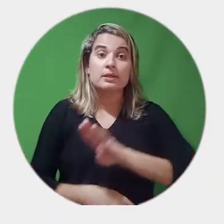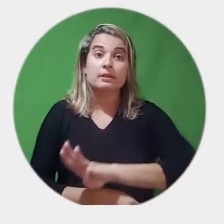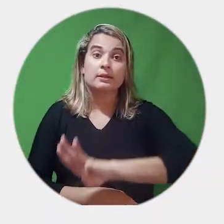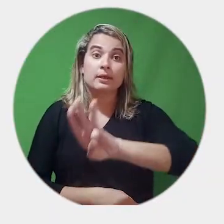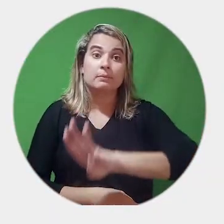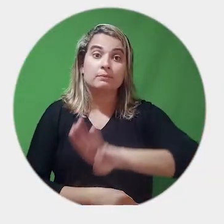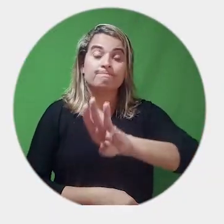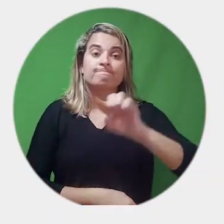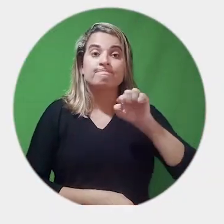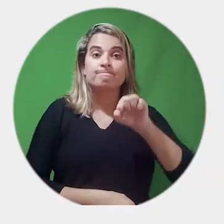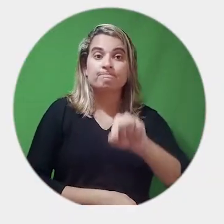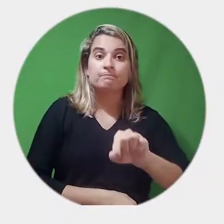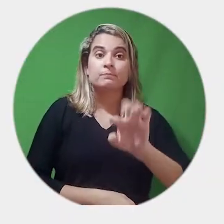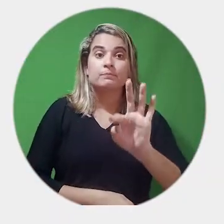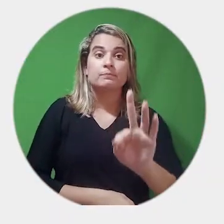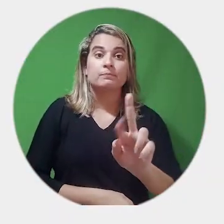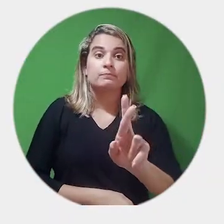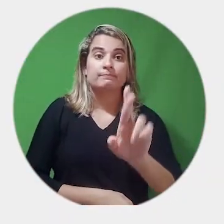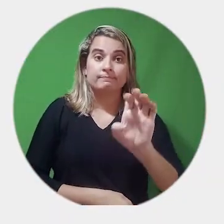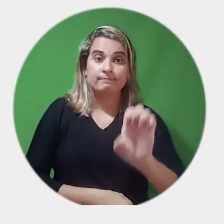acessar o site